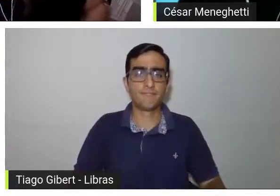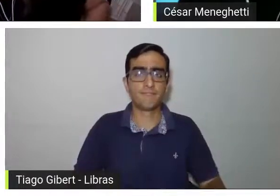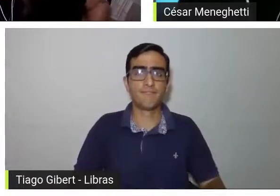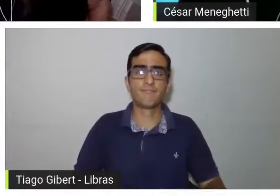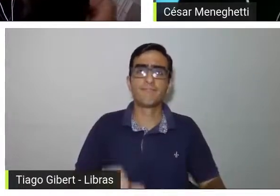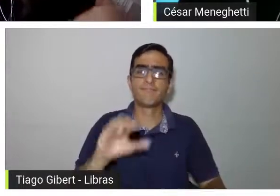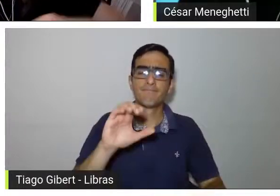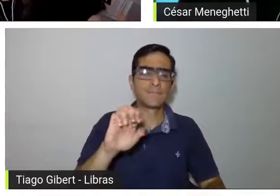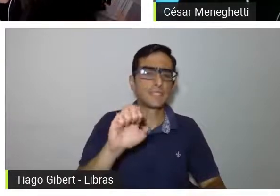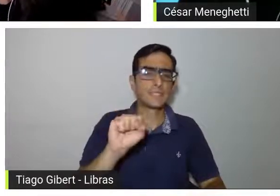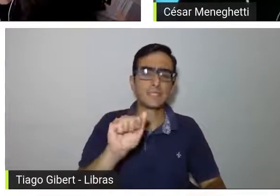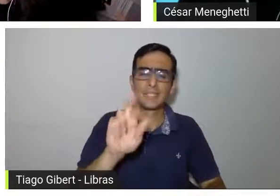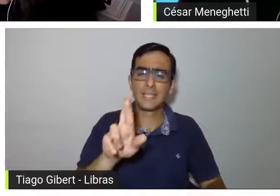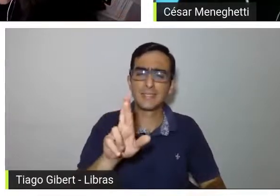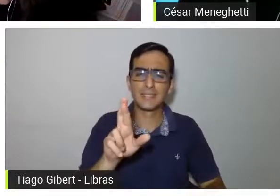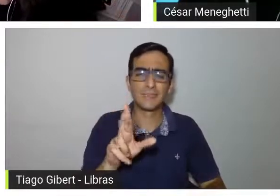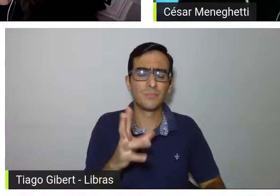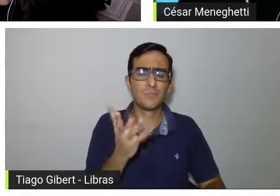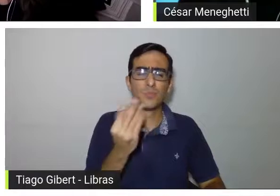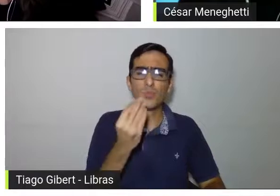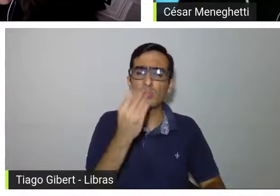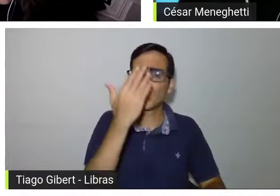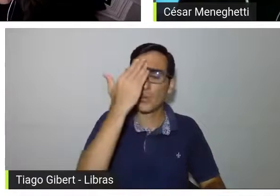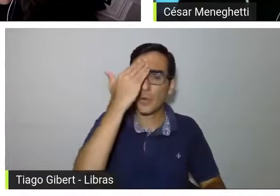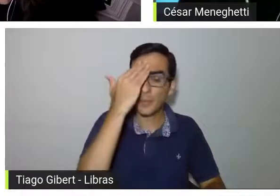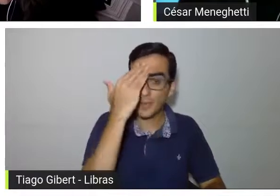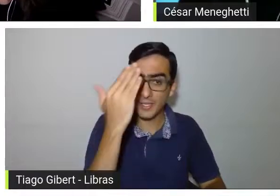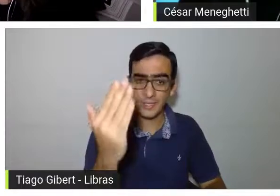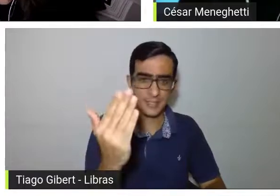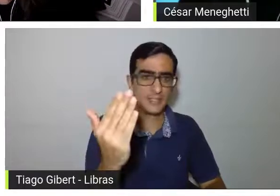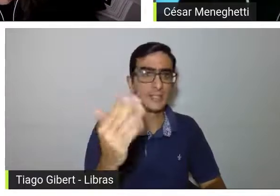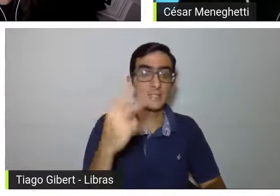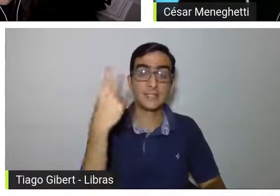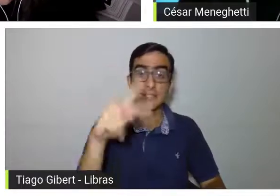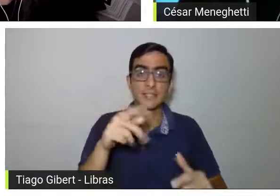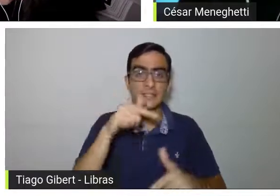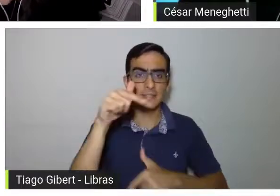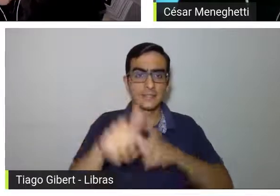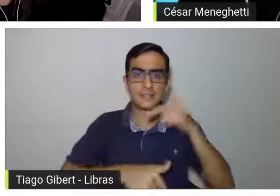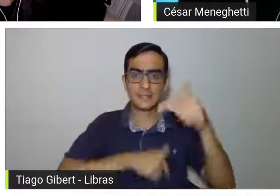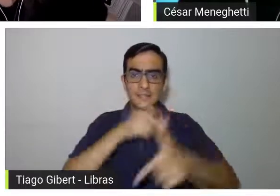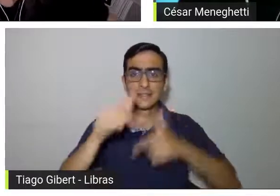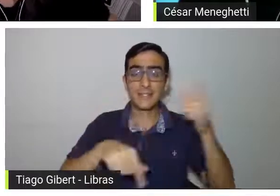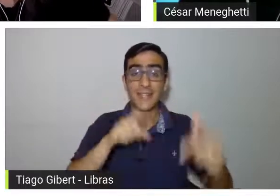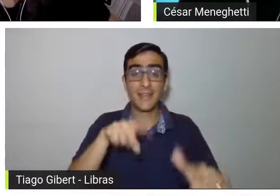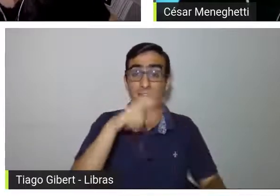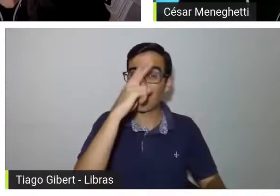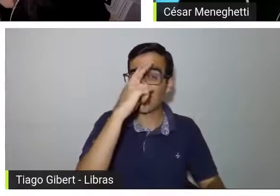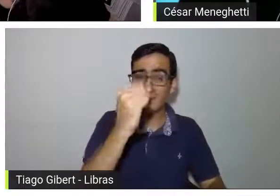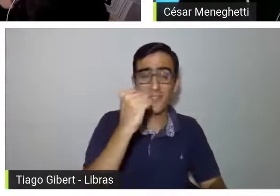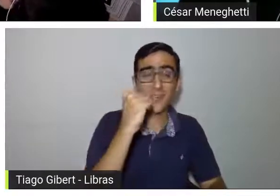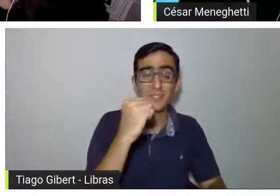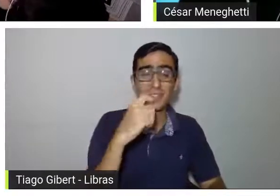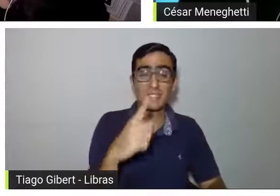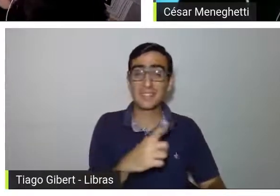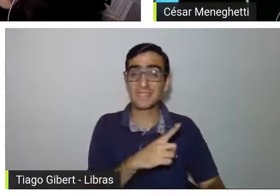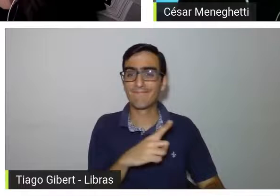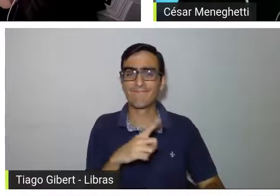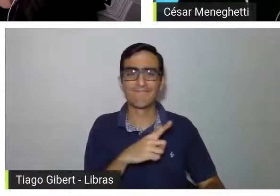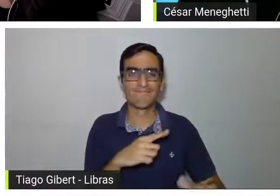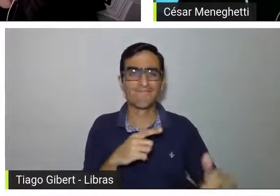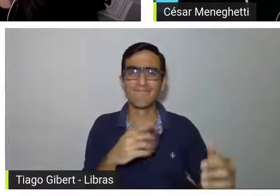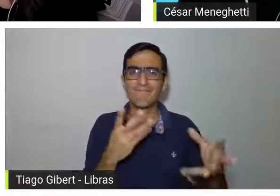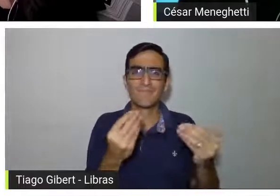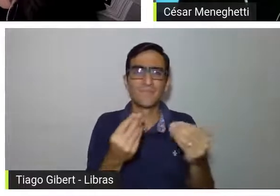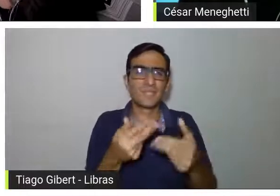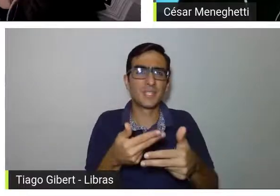César, poxa, muito obrigada. Seu trabalho é super intenso, assim, tem muita, muita coisa para